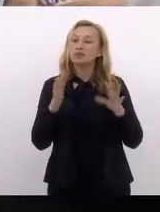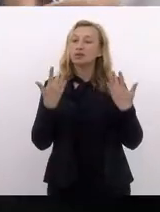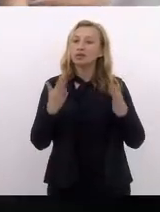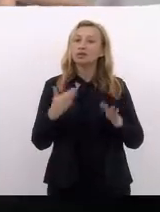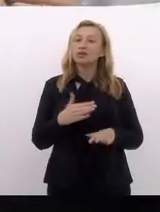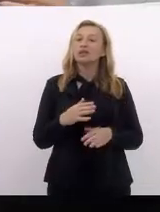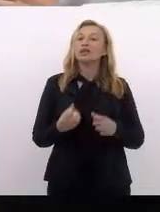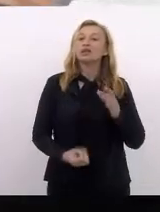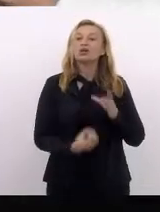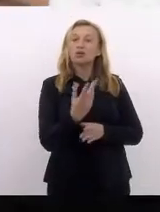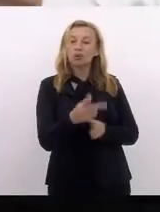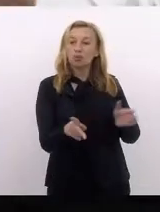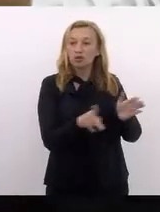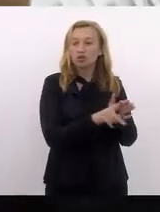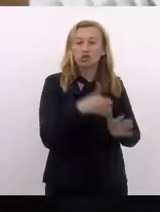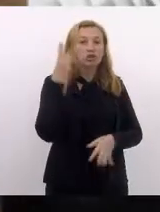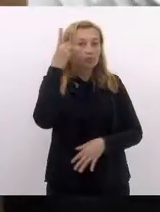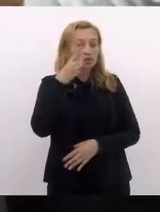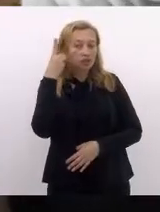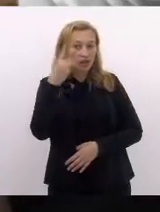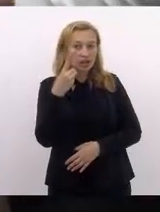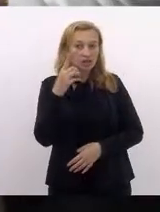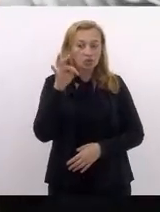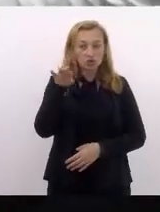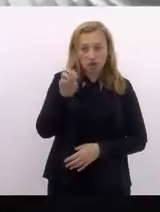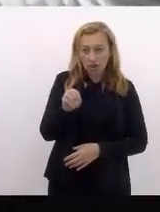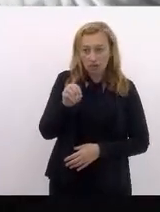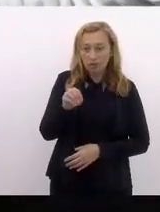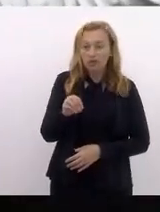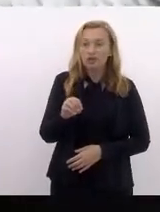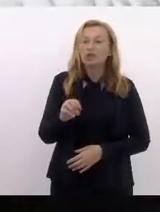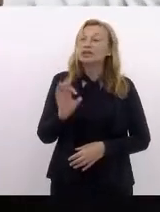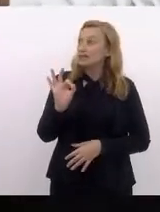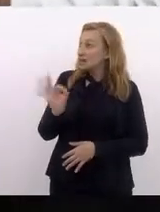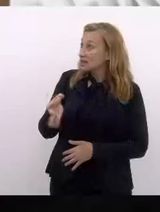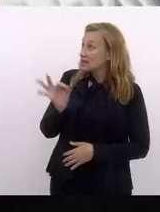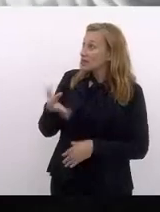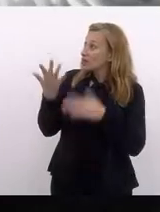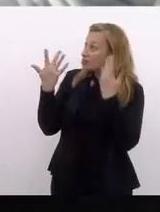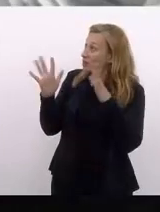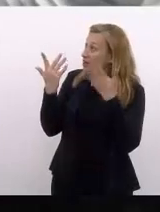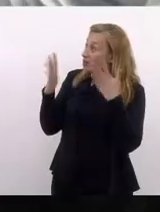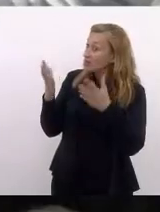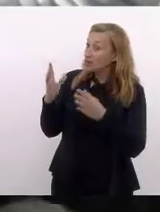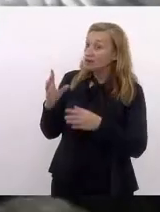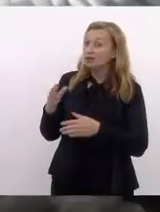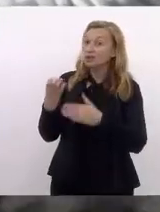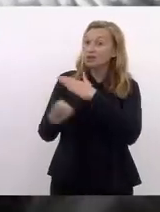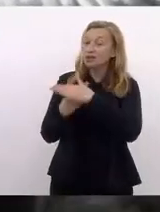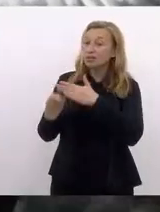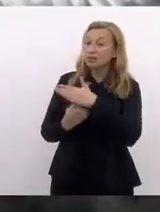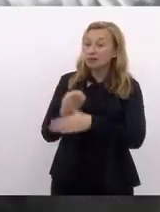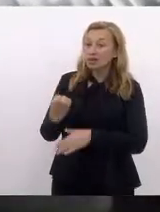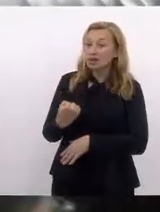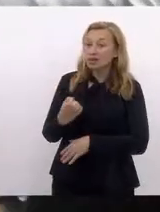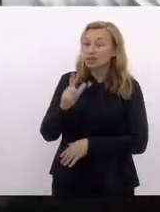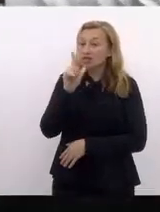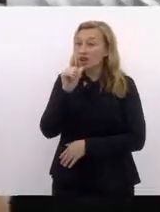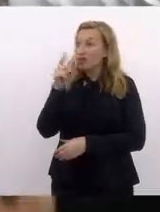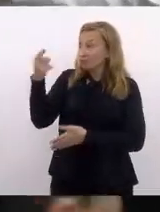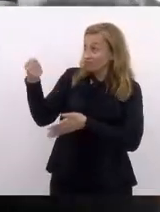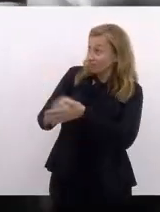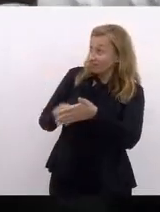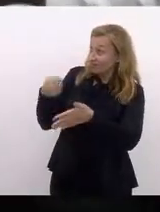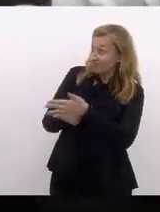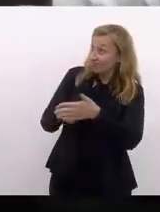primeiramente aqui o autor do projeto Deputado Gustavo Schmidt e obviamente saúde é que os Cedae anos em luta